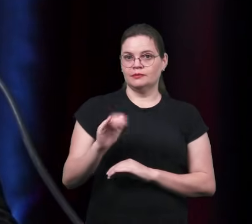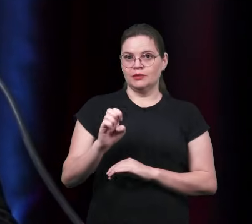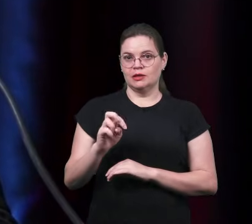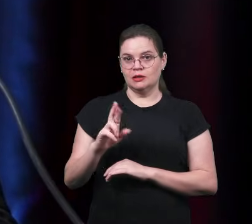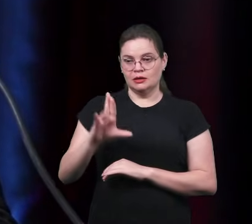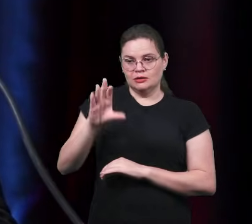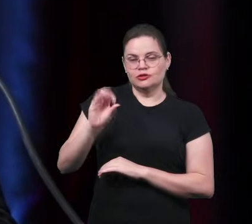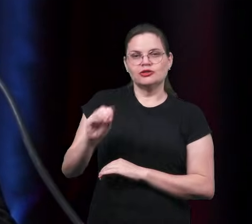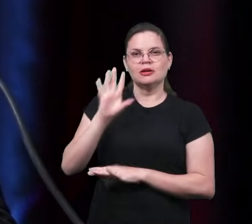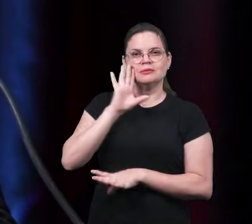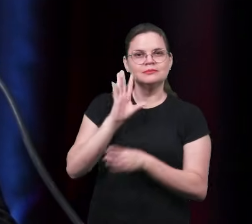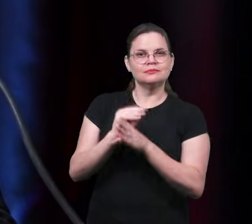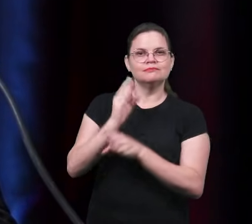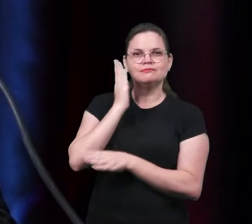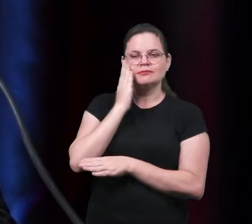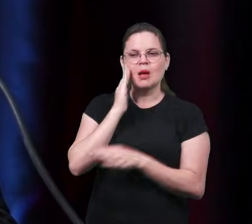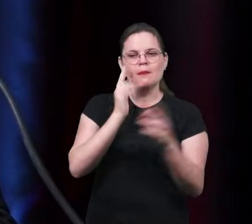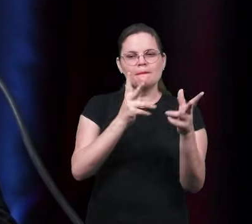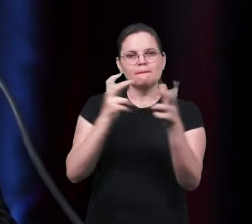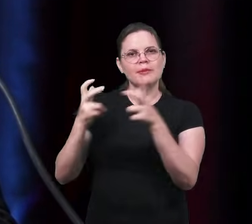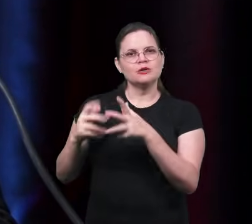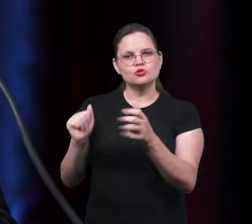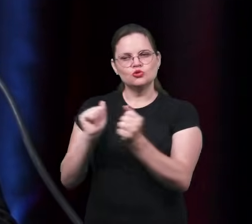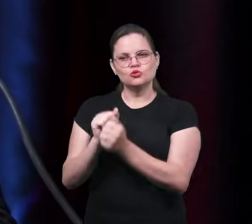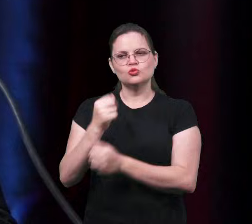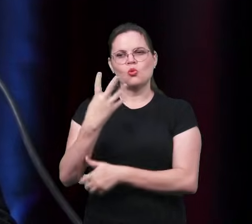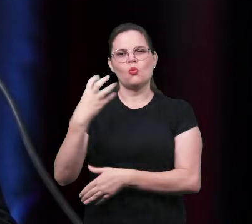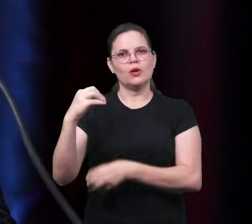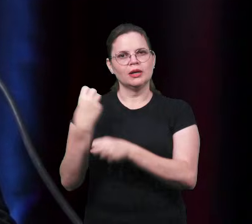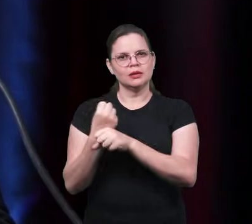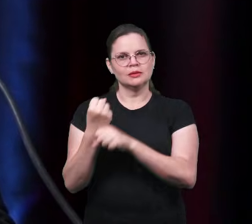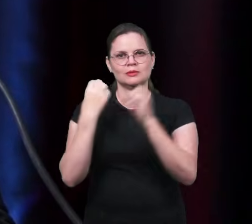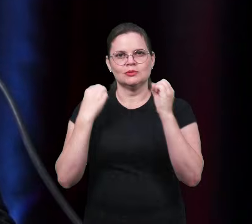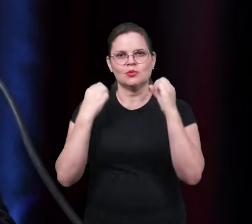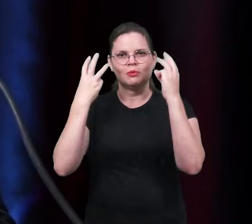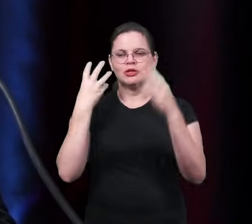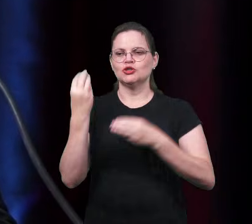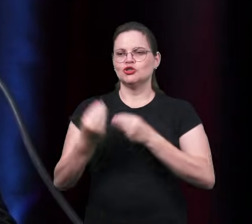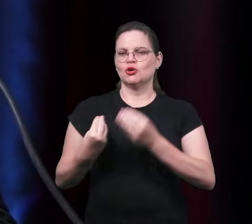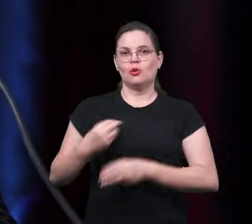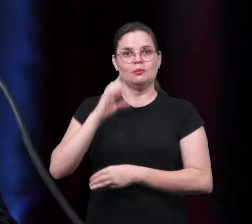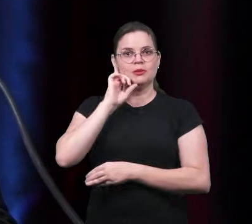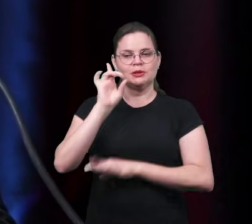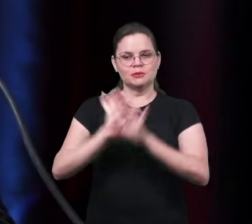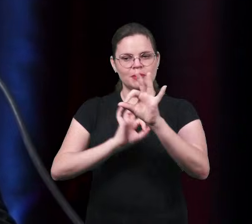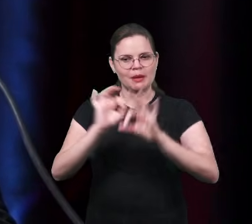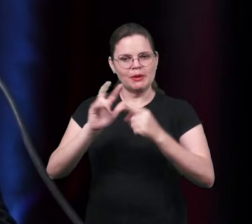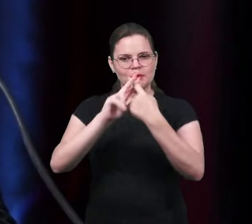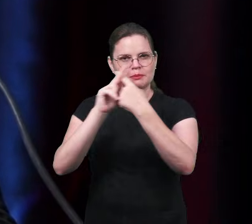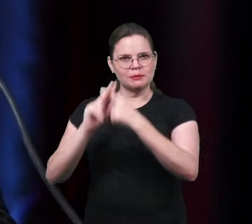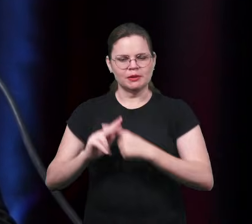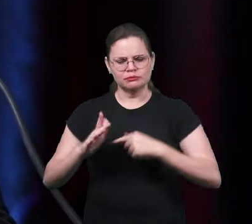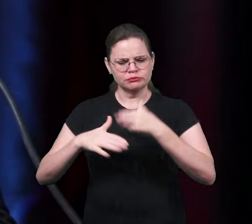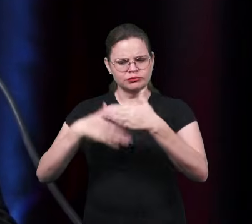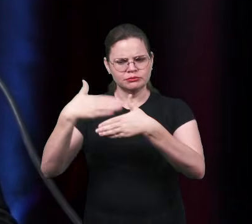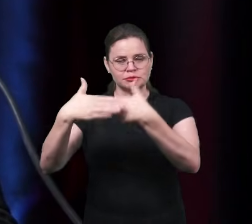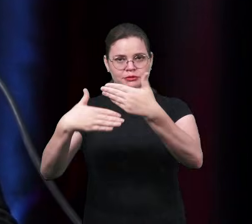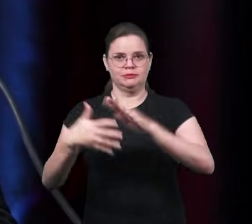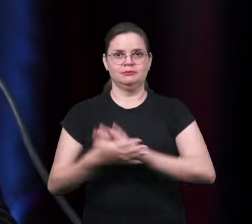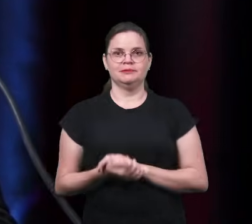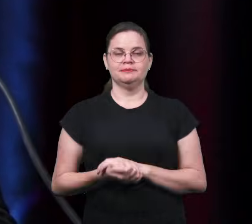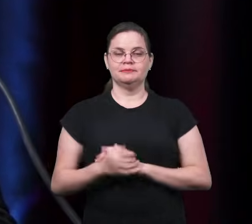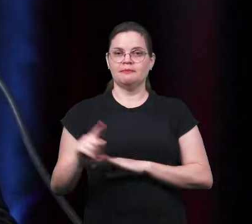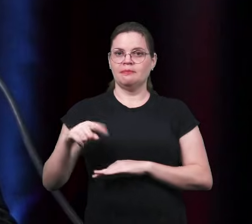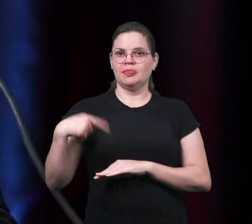né? E às vezes até é maravilhoso você ver aquilo que Deus faz na vida do homem,